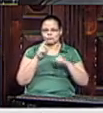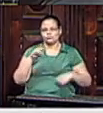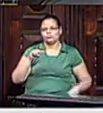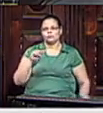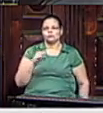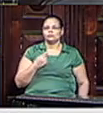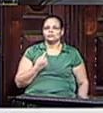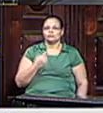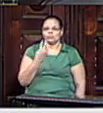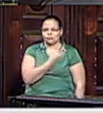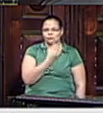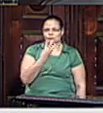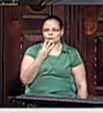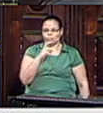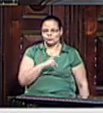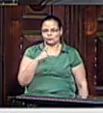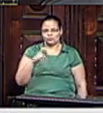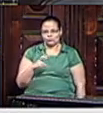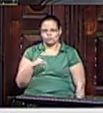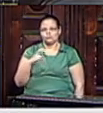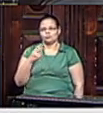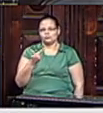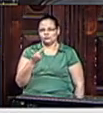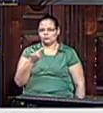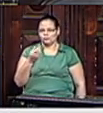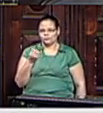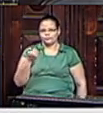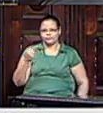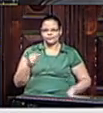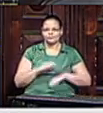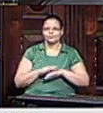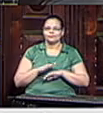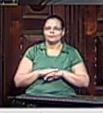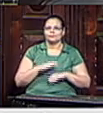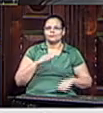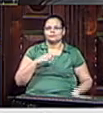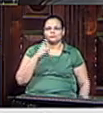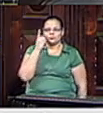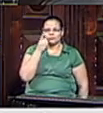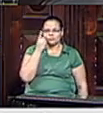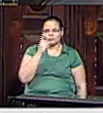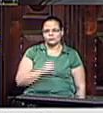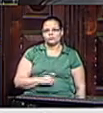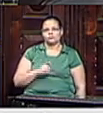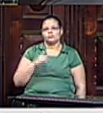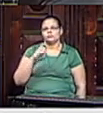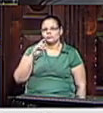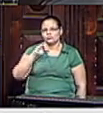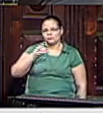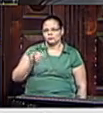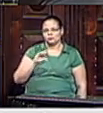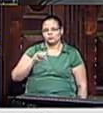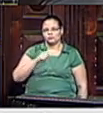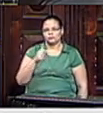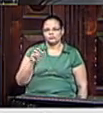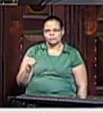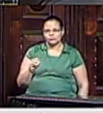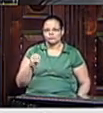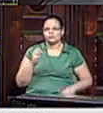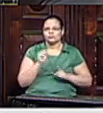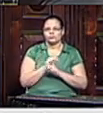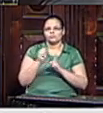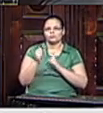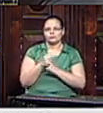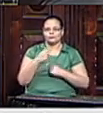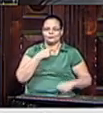de resolução 455 de 2017, de autoria do deputado João Peixoto, que concede medalha a Tiradentes e o seu respectivo diploma à Sociedade